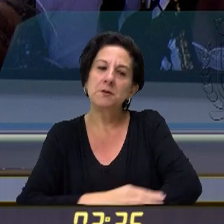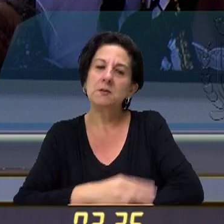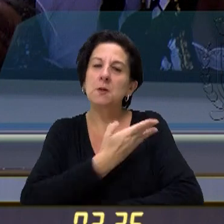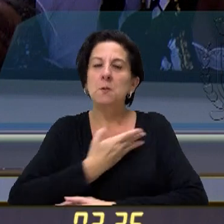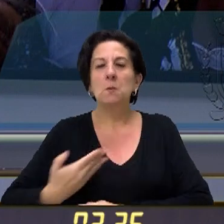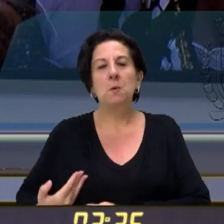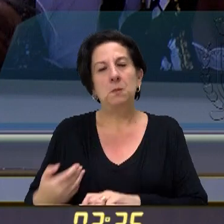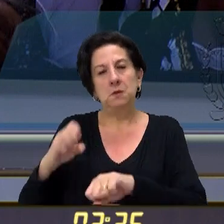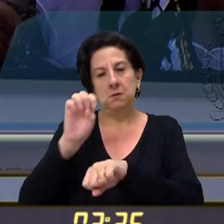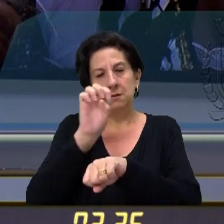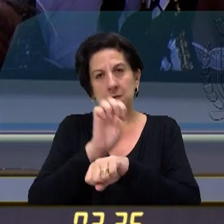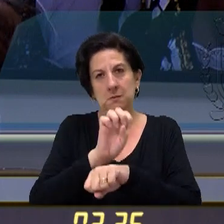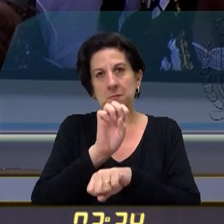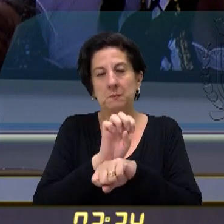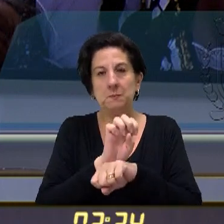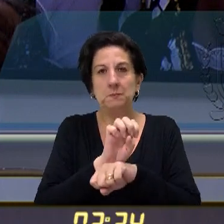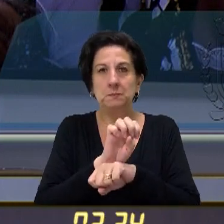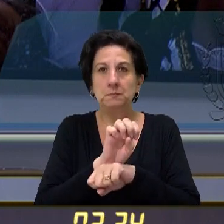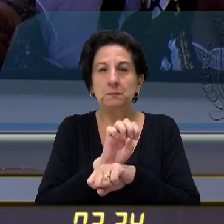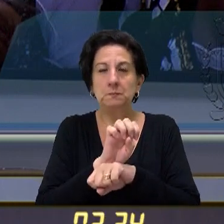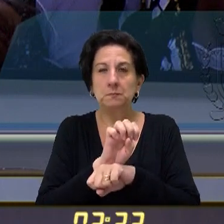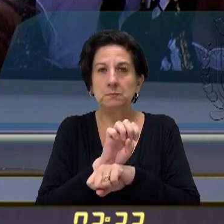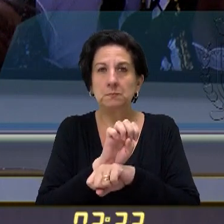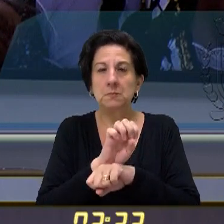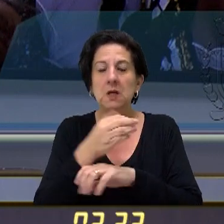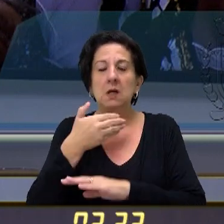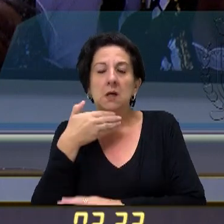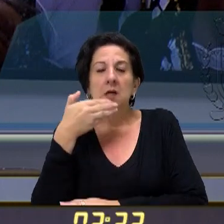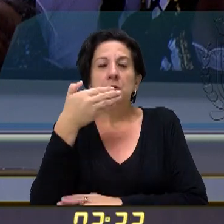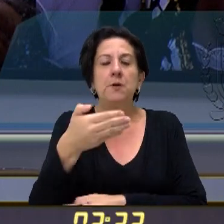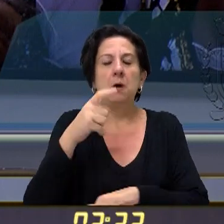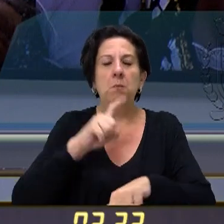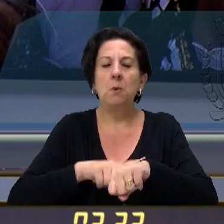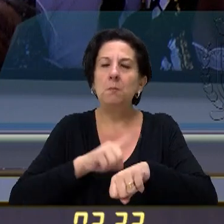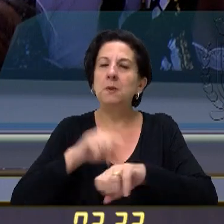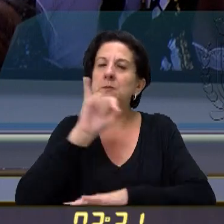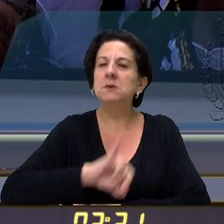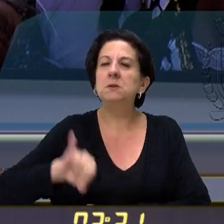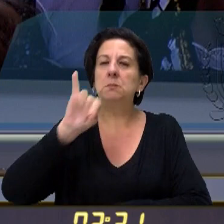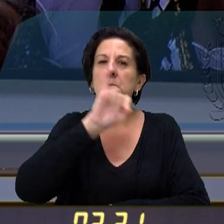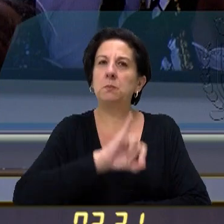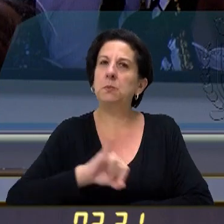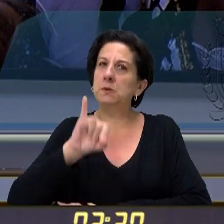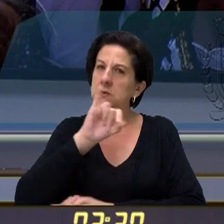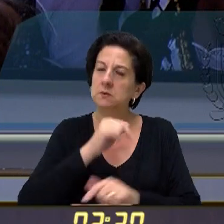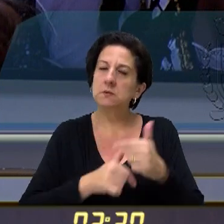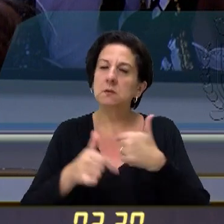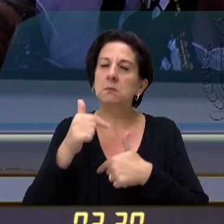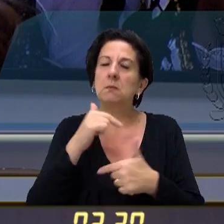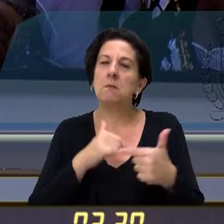Público Estadual. Nós estamos diante de um momento muito importante da nossa carreira